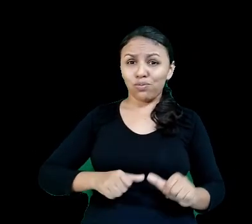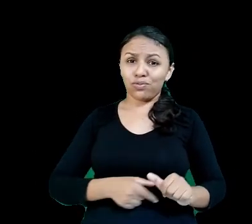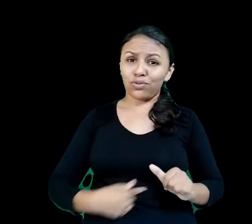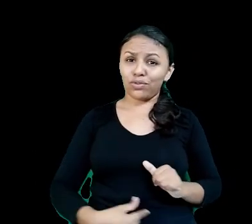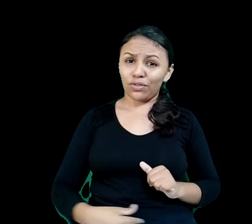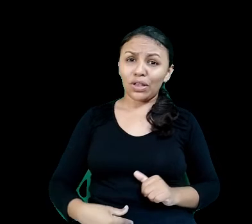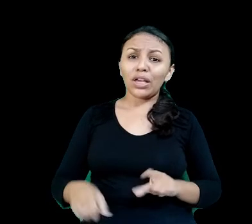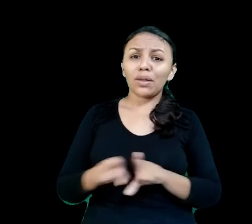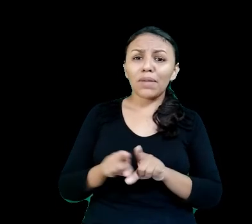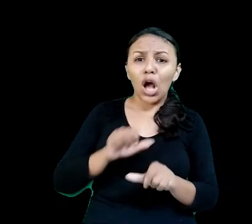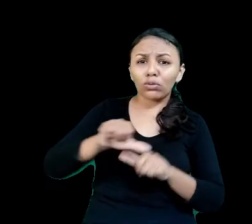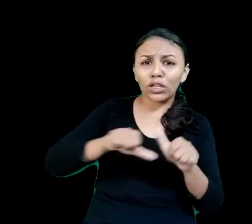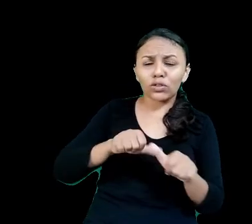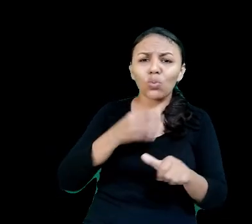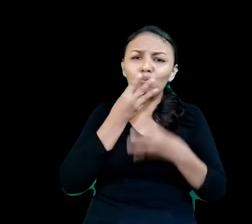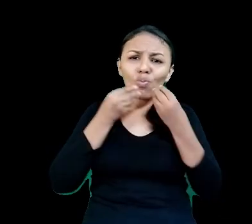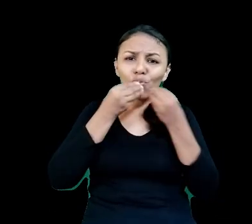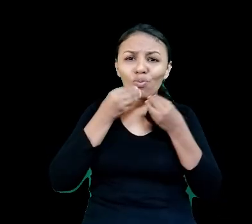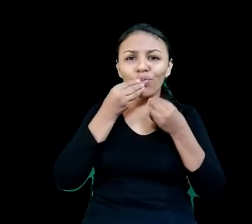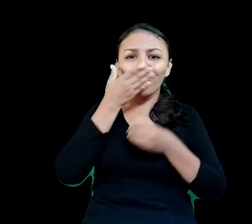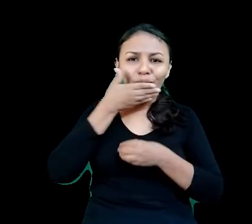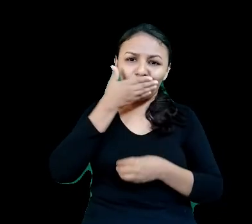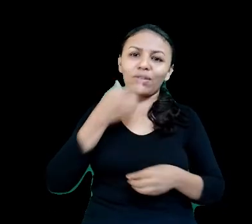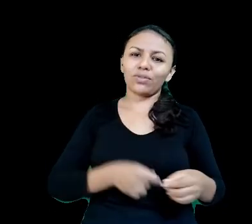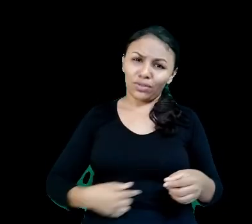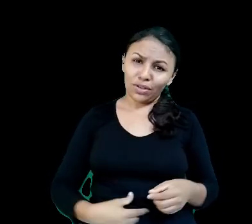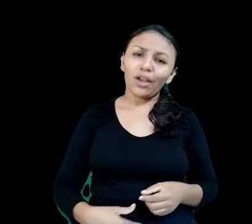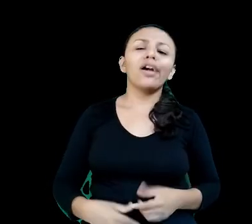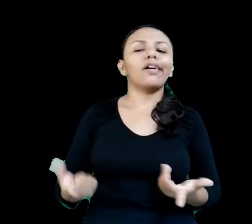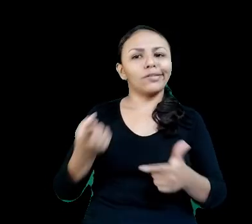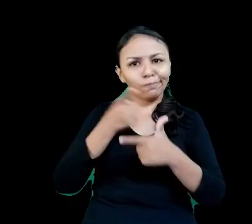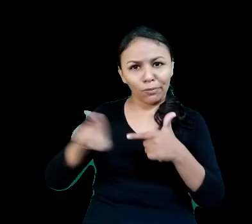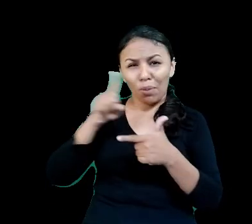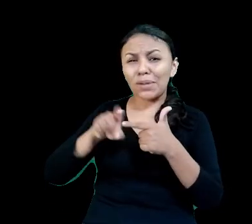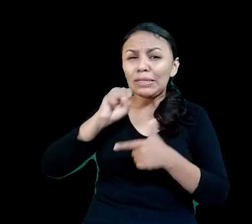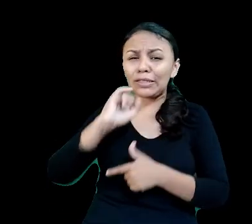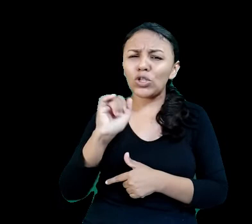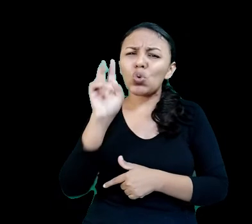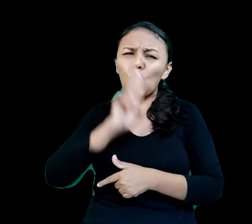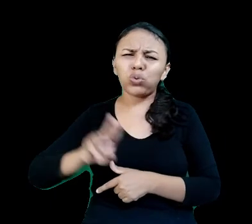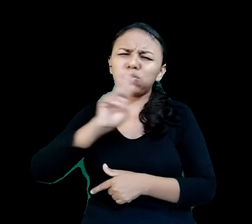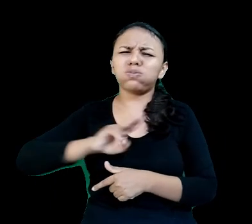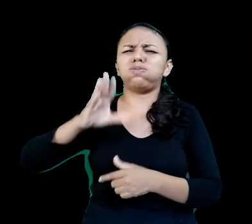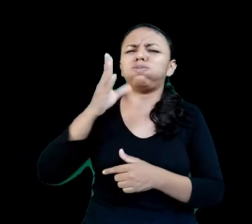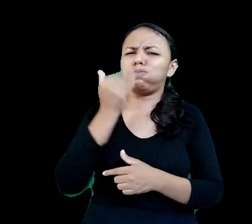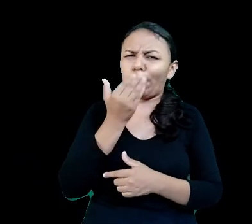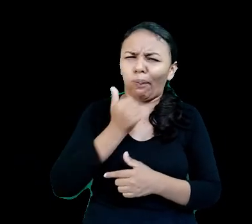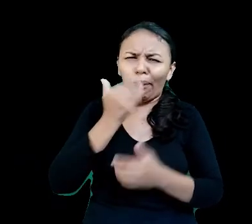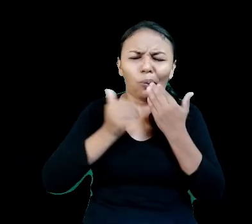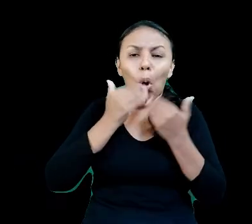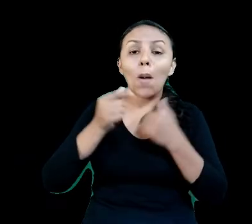ser comprometido com o uso demasiado desses adoçantes, porque os adoçantes vão levar a